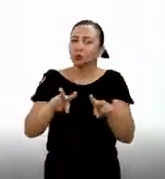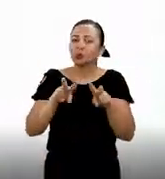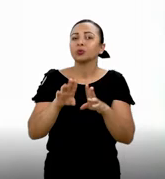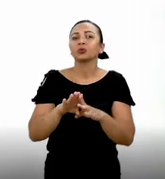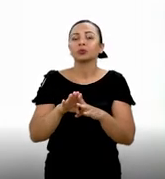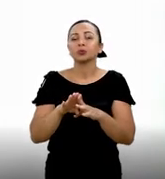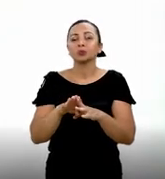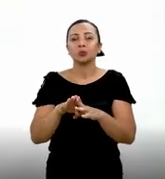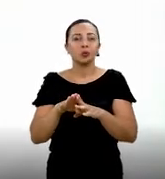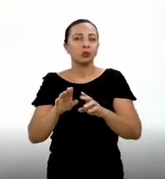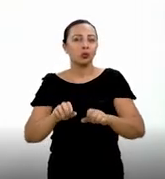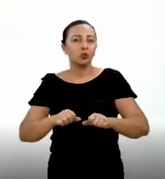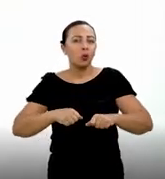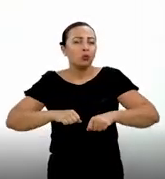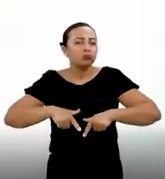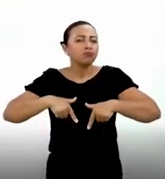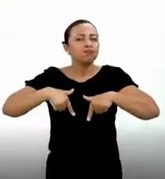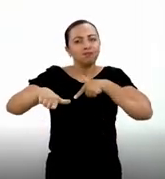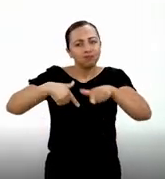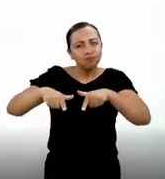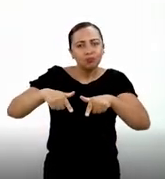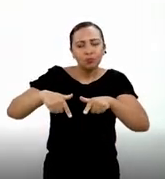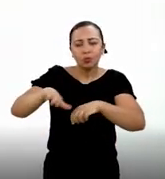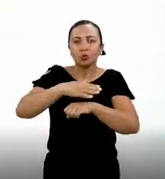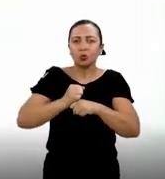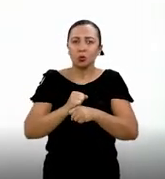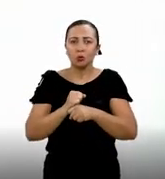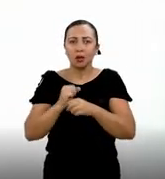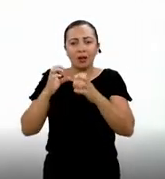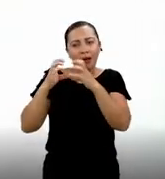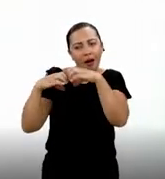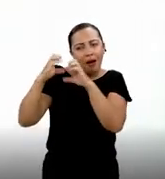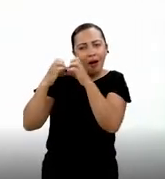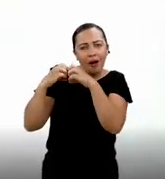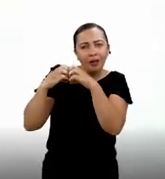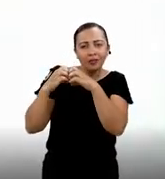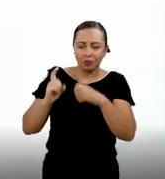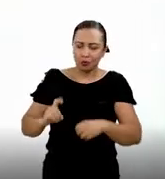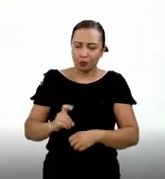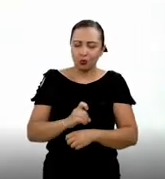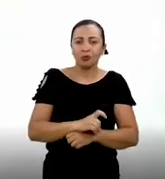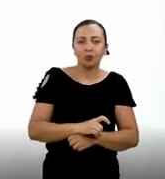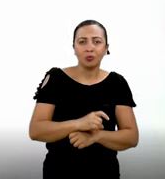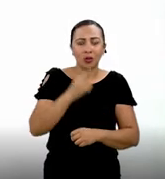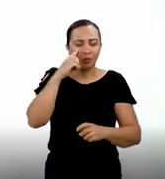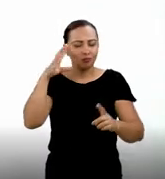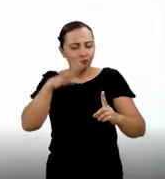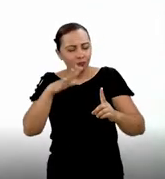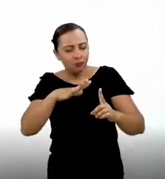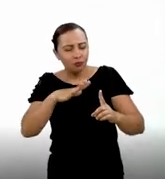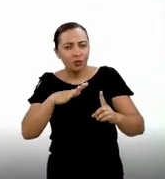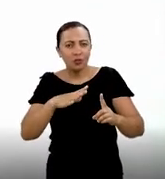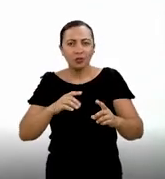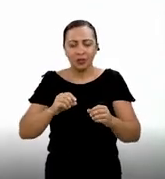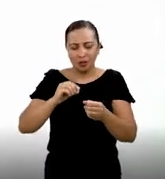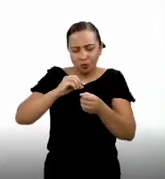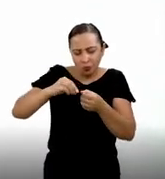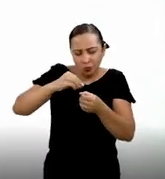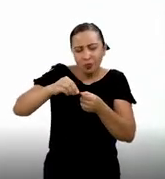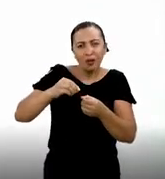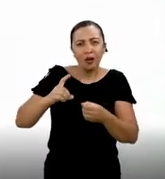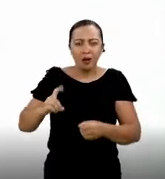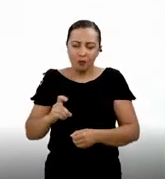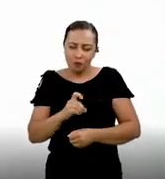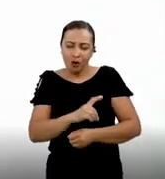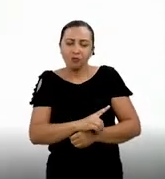a casca do vinho do Verme nós verificamos a ação sobre a cutícula da Lajinha de verme tão